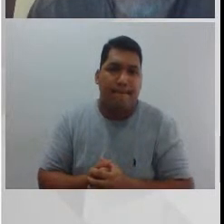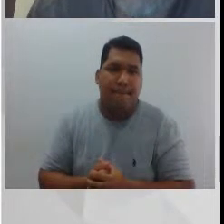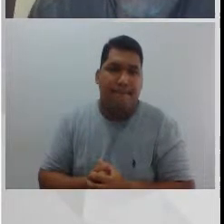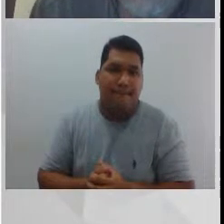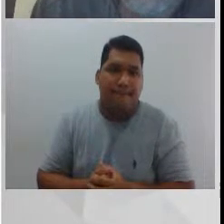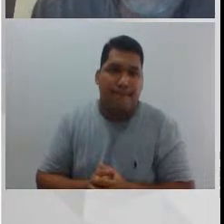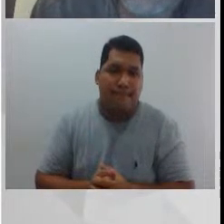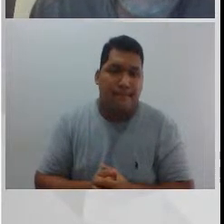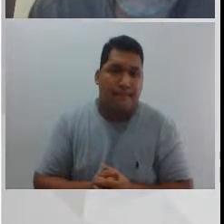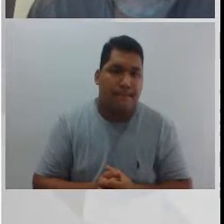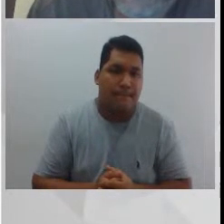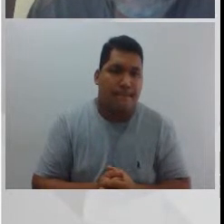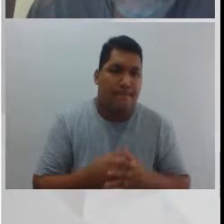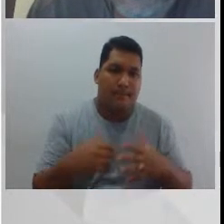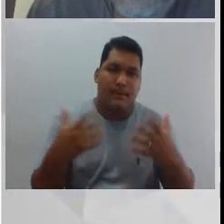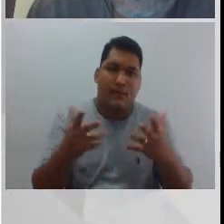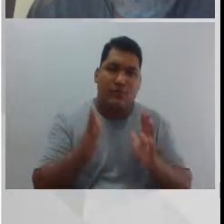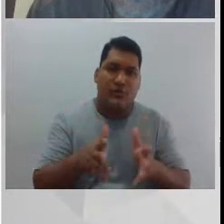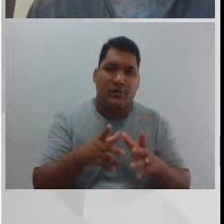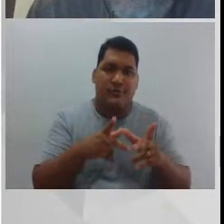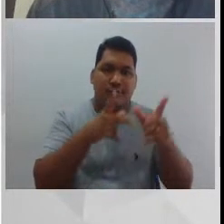Então já se percebia